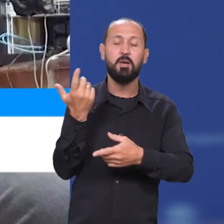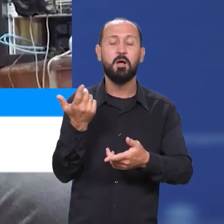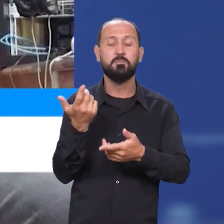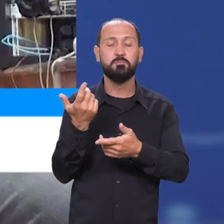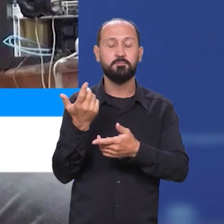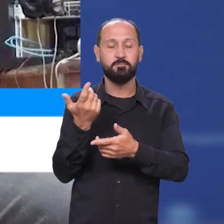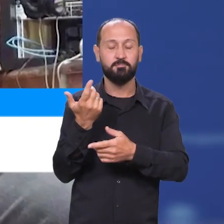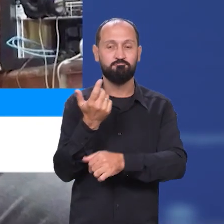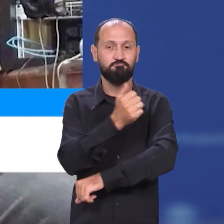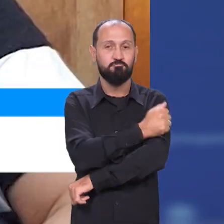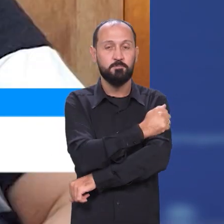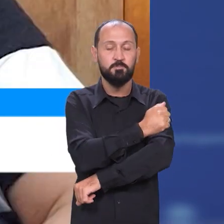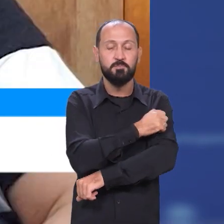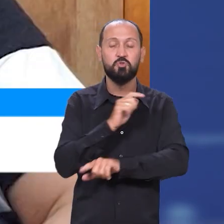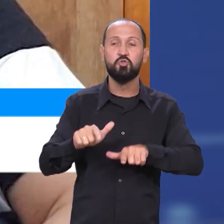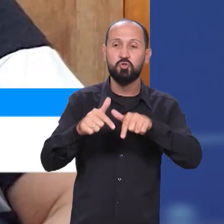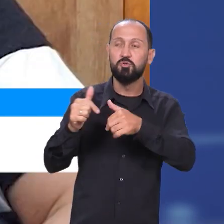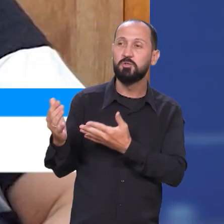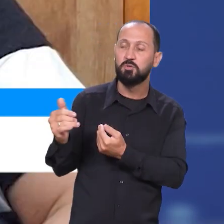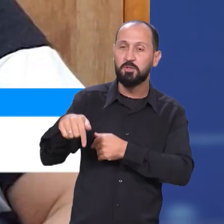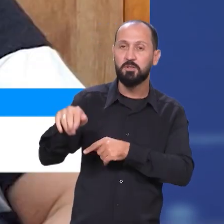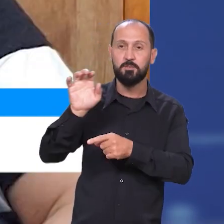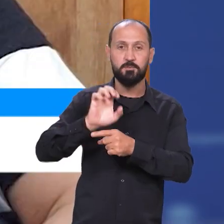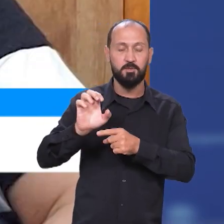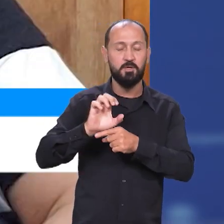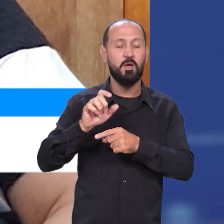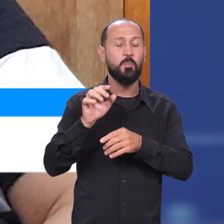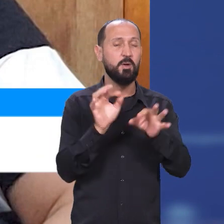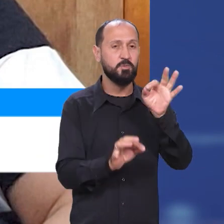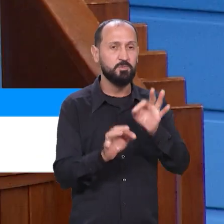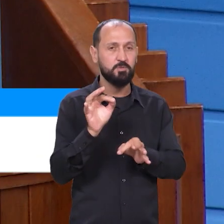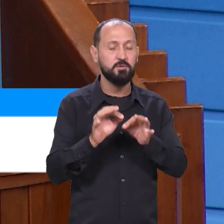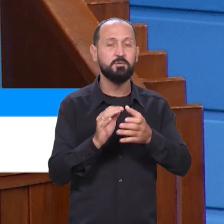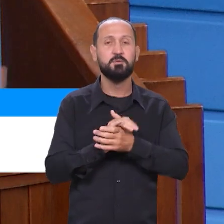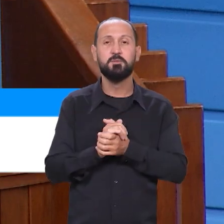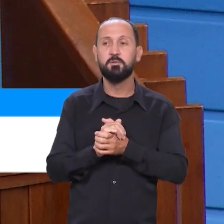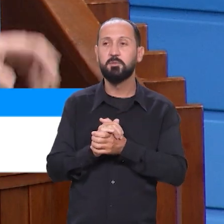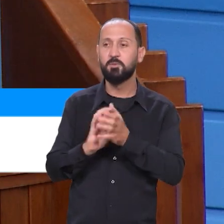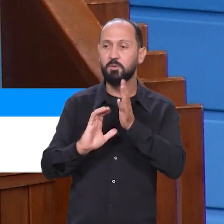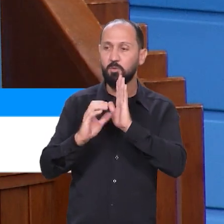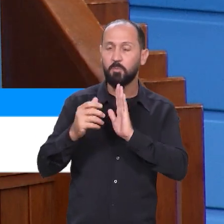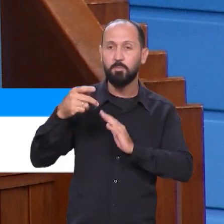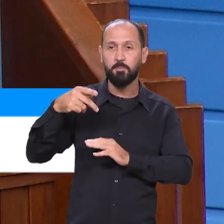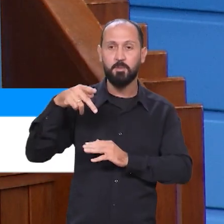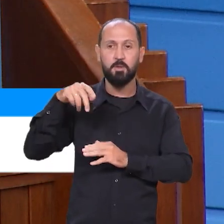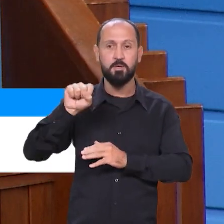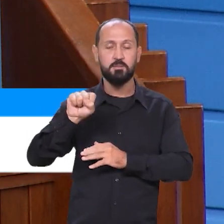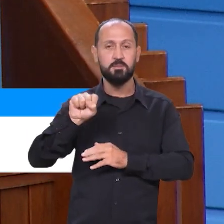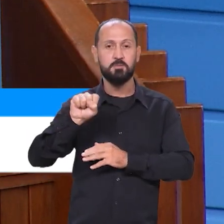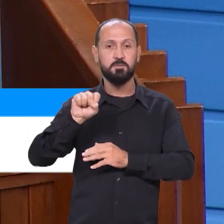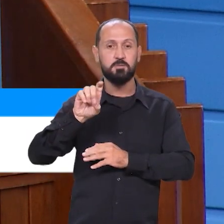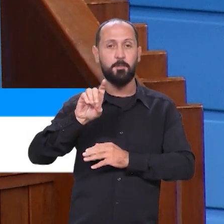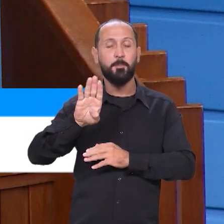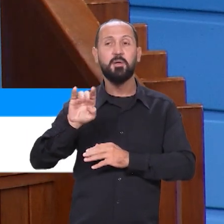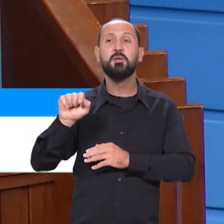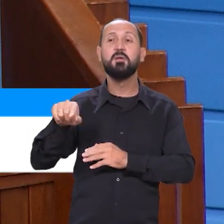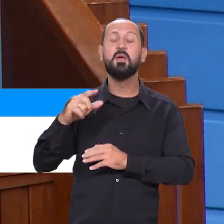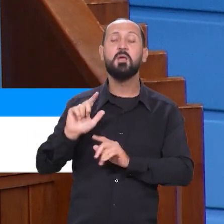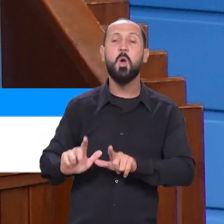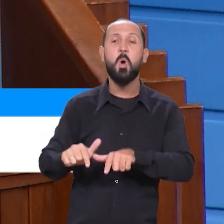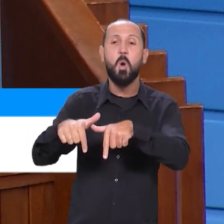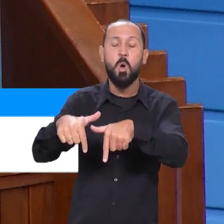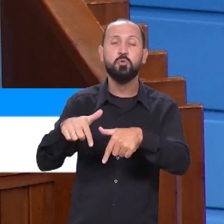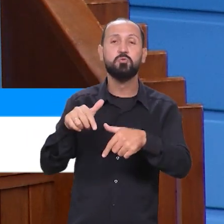grande ativista estudantil e defensor da juventude do estado. Uma justiça que o PSDB